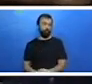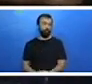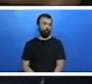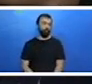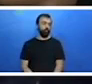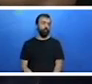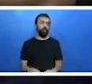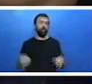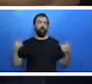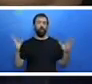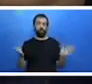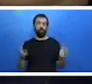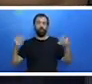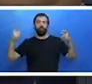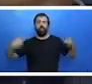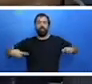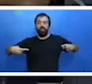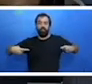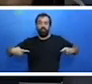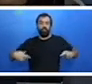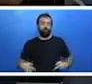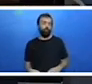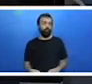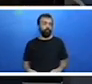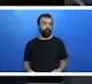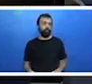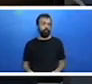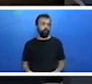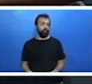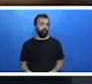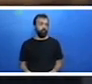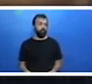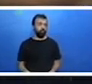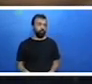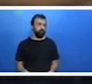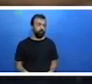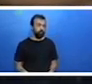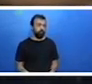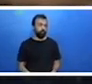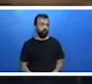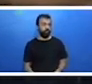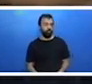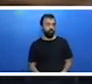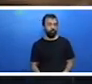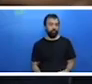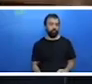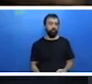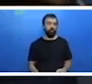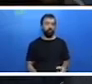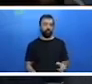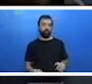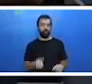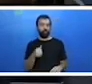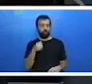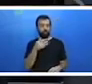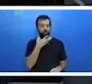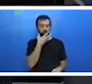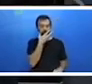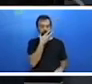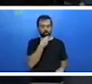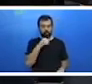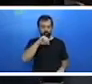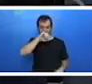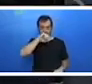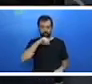O desafio são 2 pais, 2 filhos, dividiram 3 chocolates entre eles.